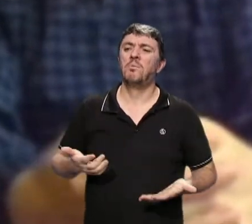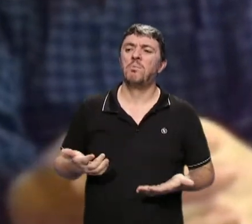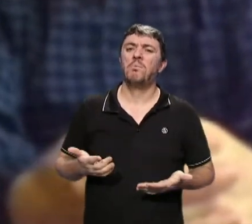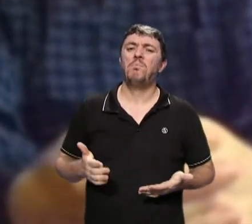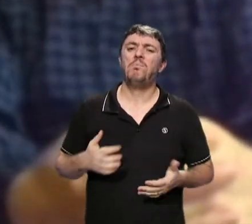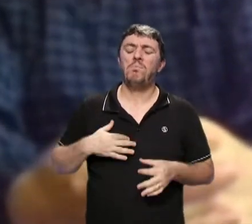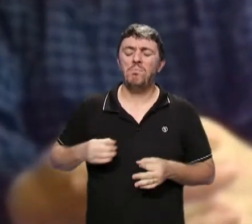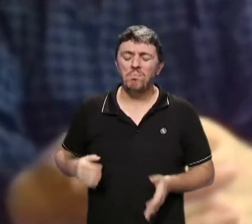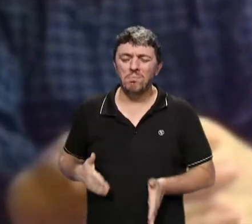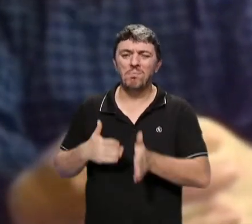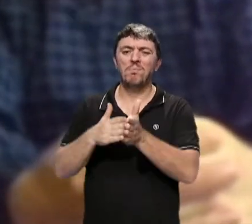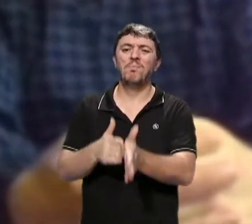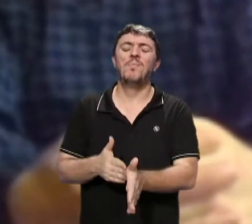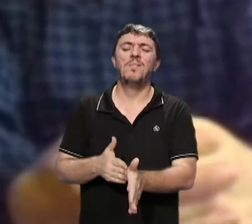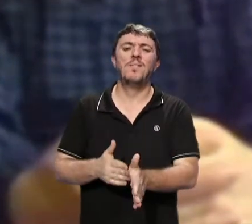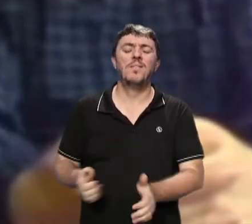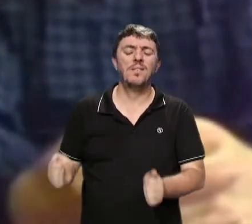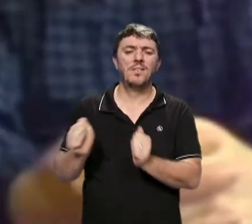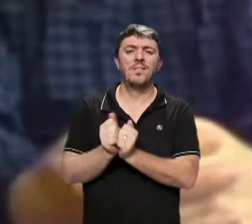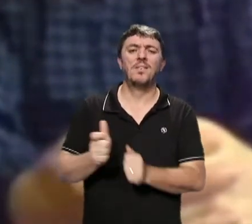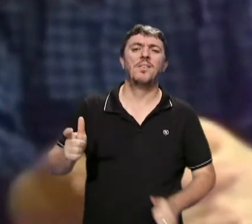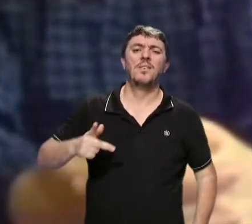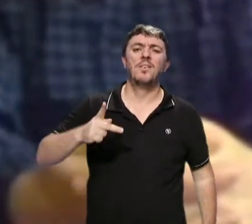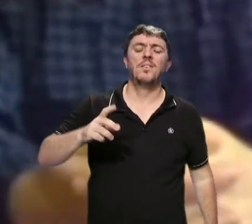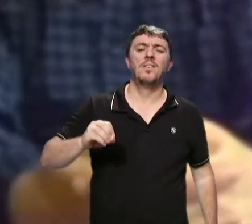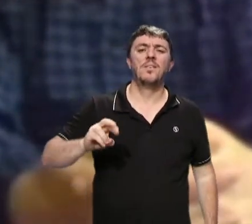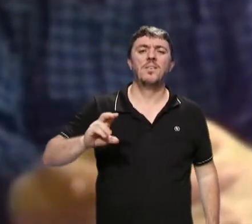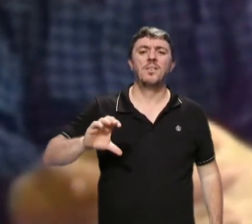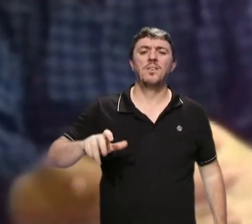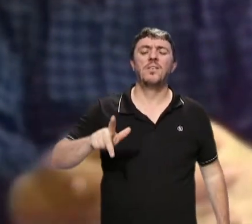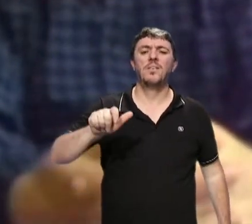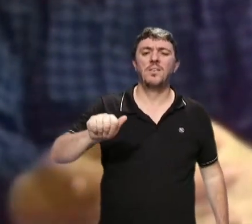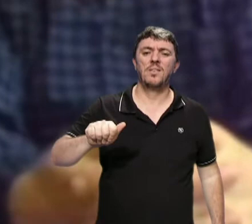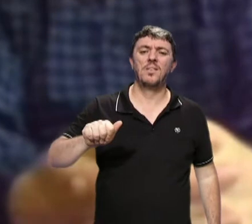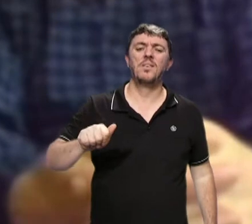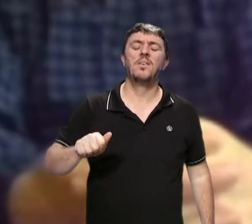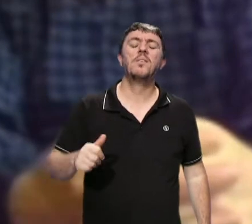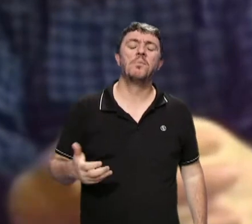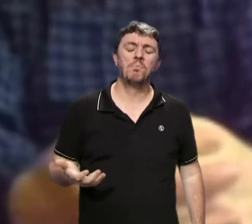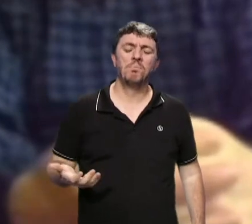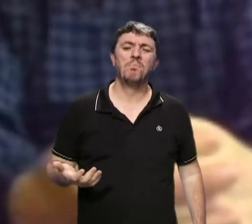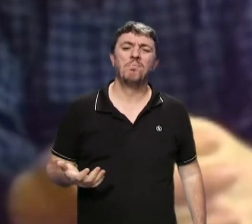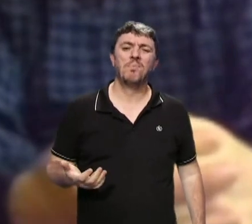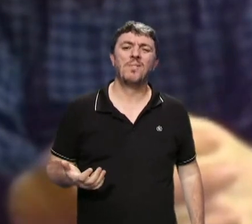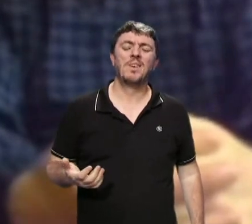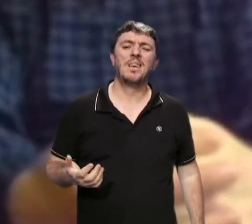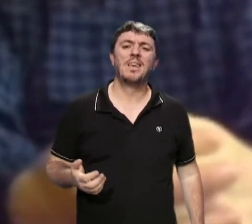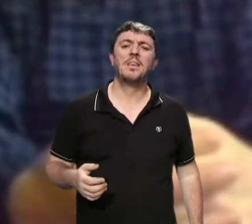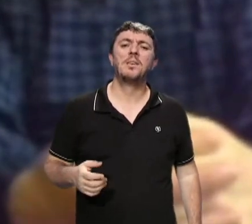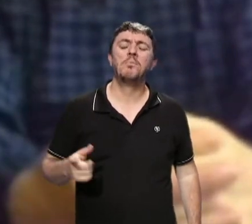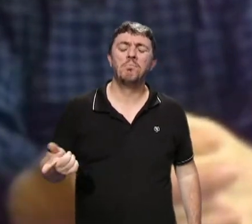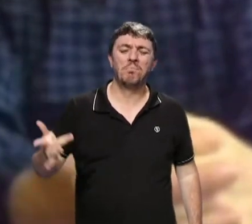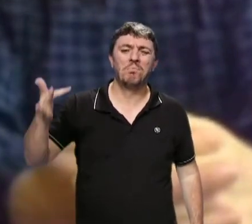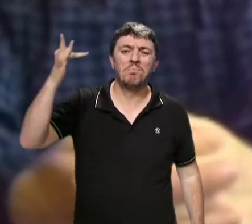sistematicamente, frequentemente com o Fábio e assim, é um cara muito